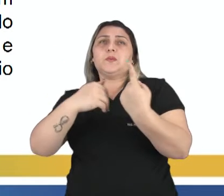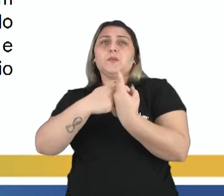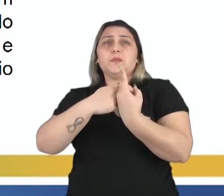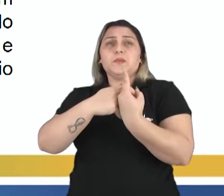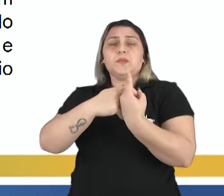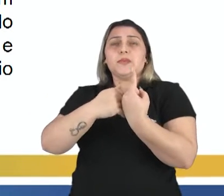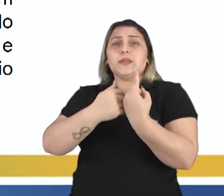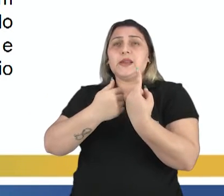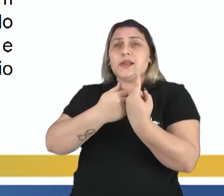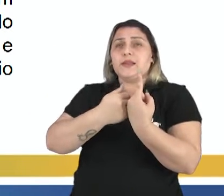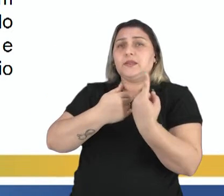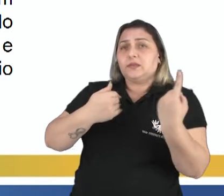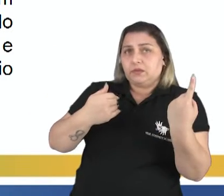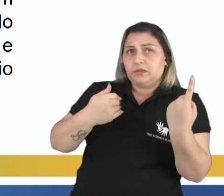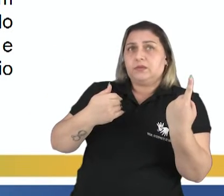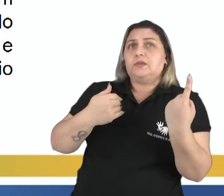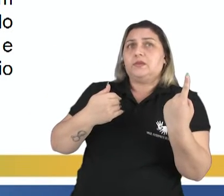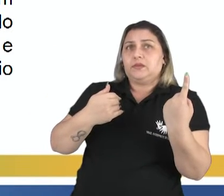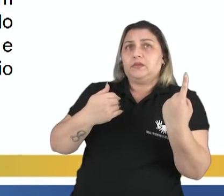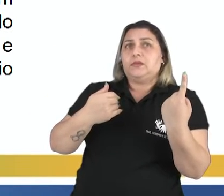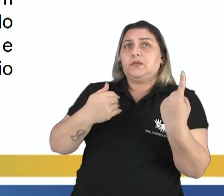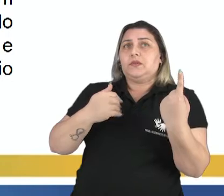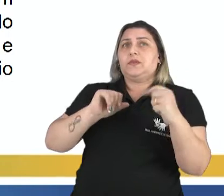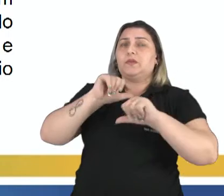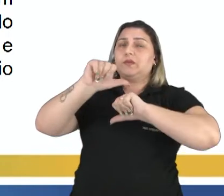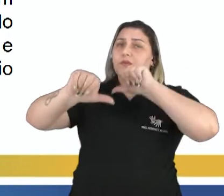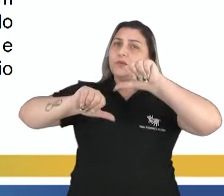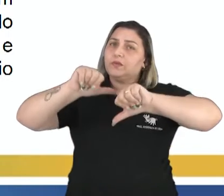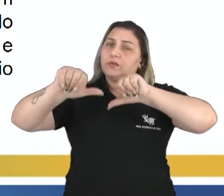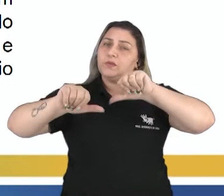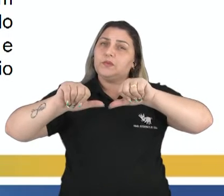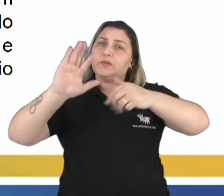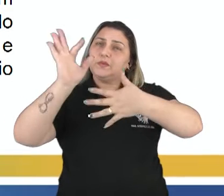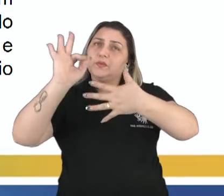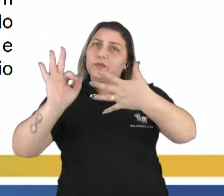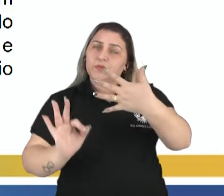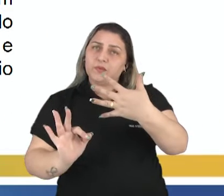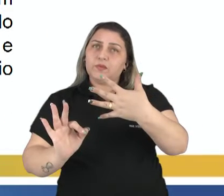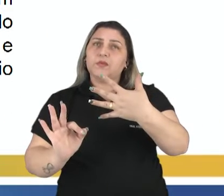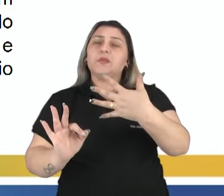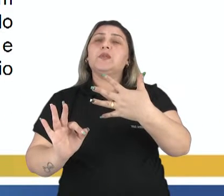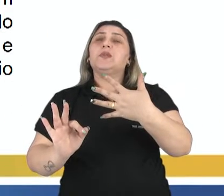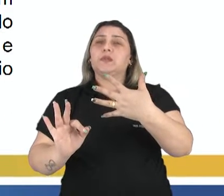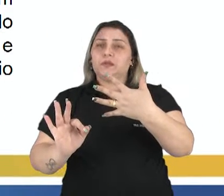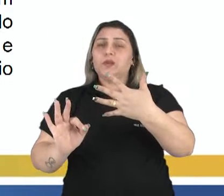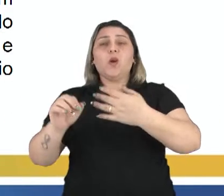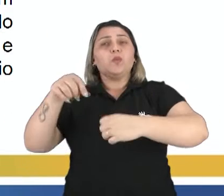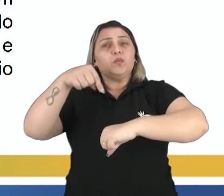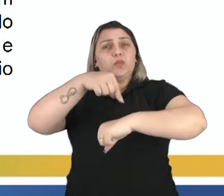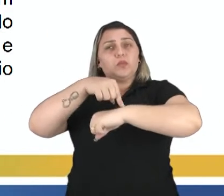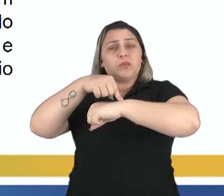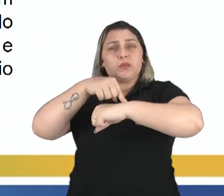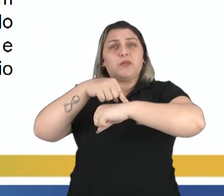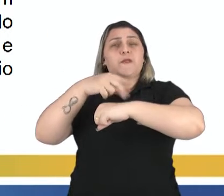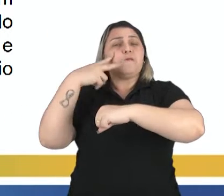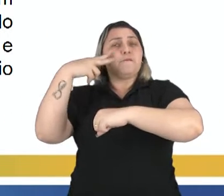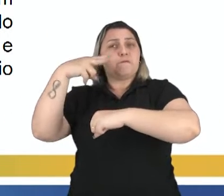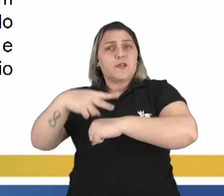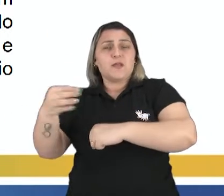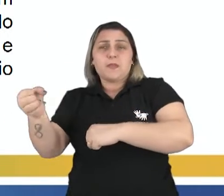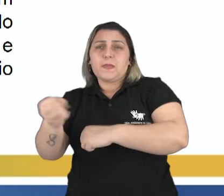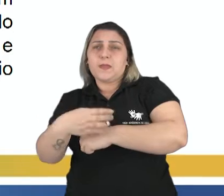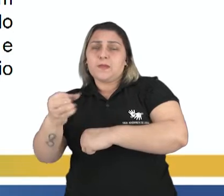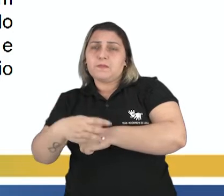a função isola variáveis no neutro instante, vê quando